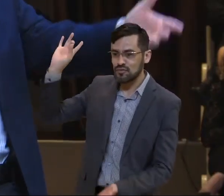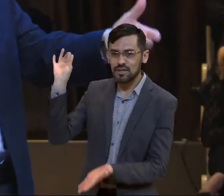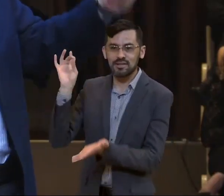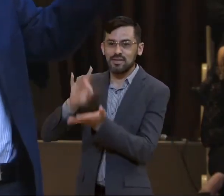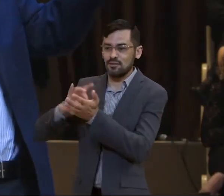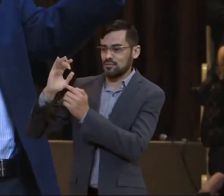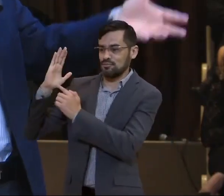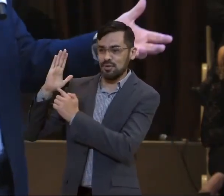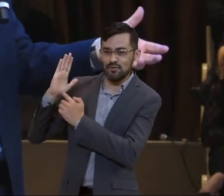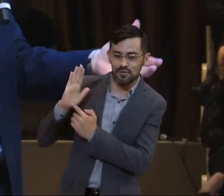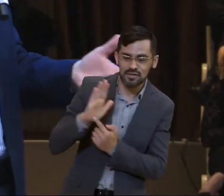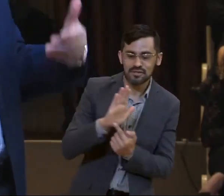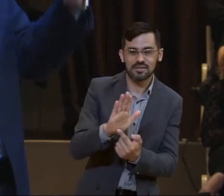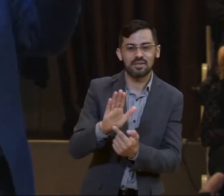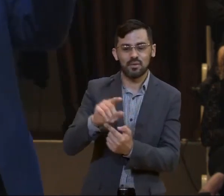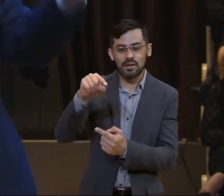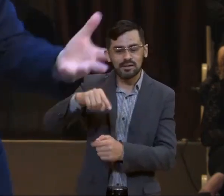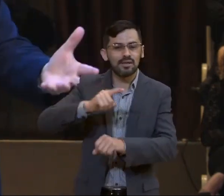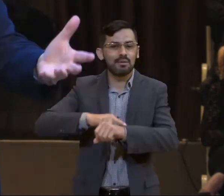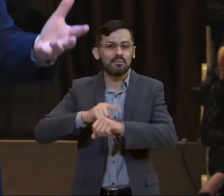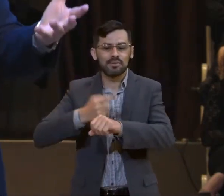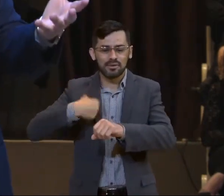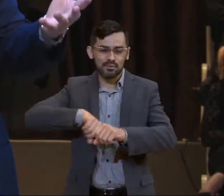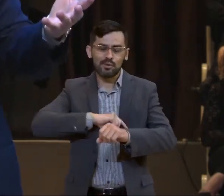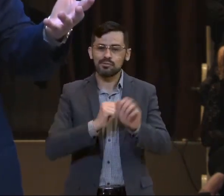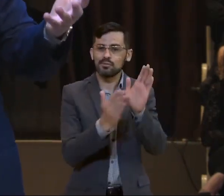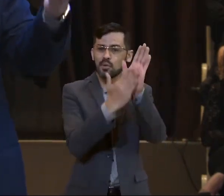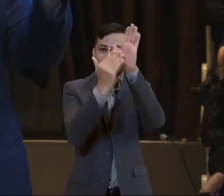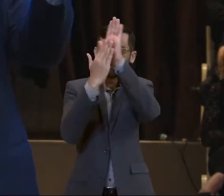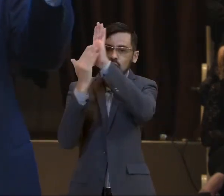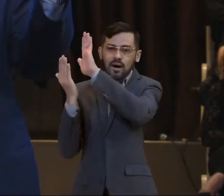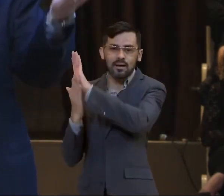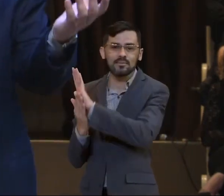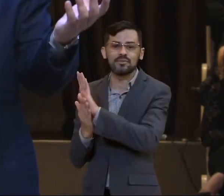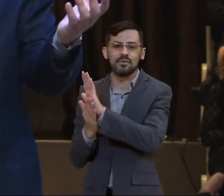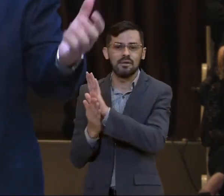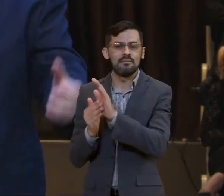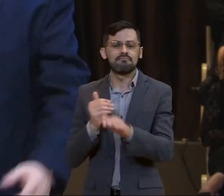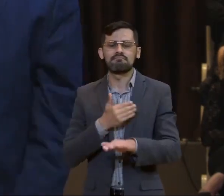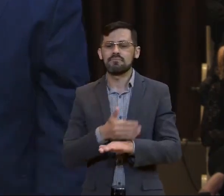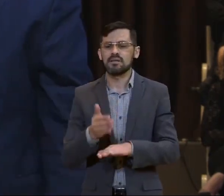se manifestando no meio da gente enquanto cantávamos a nossa fé.